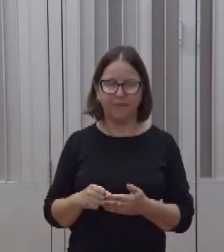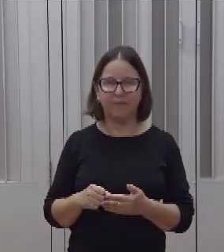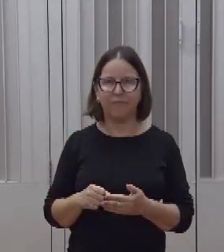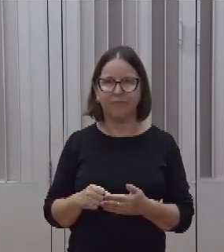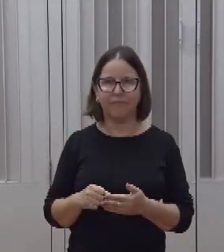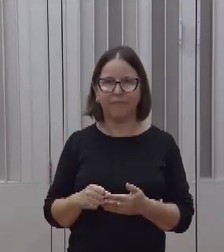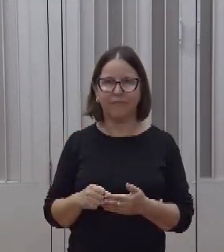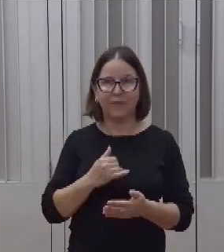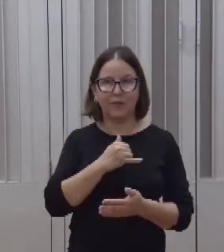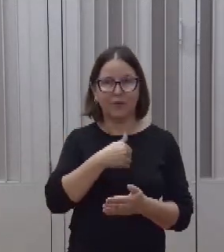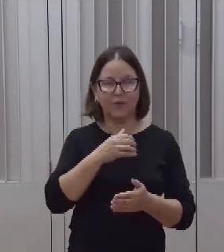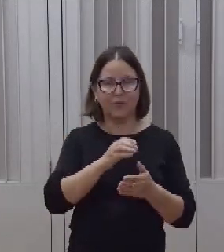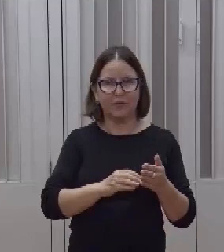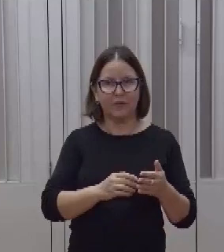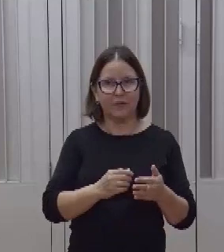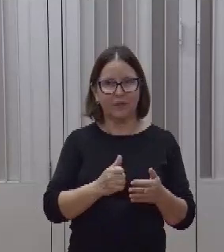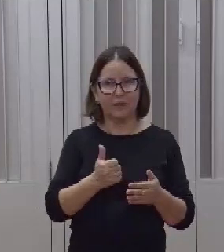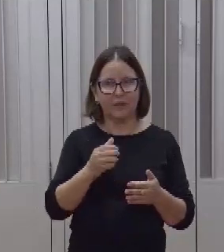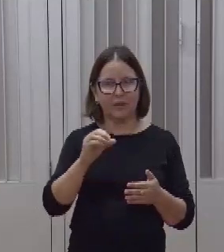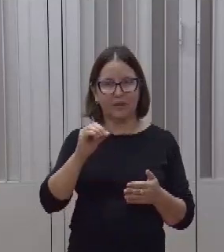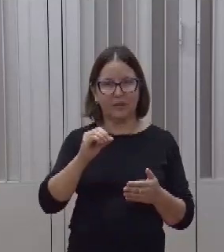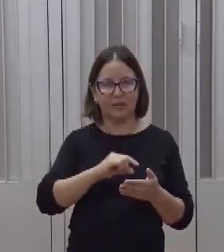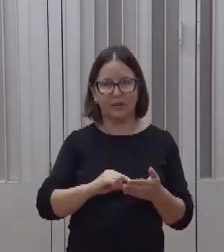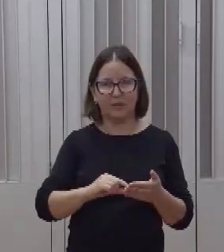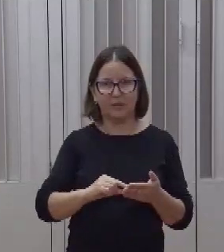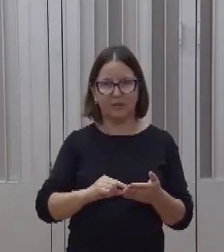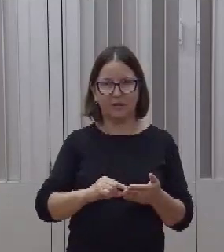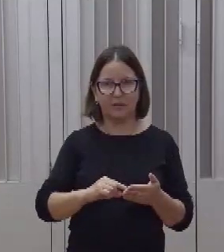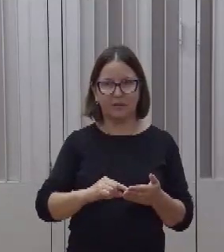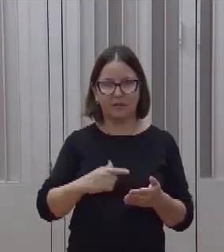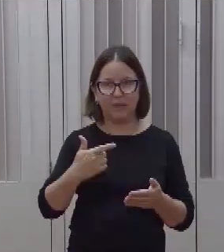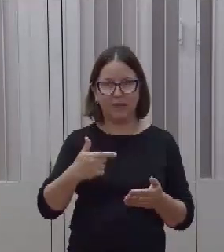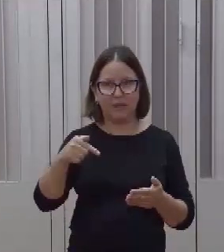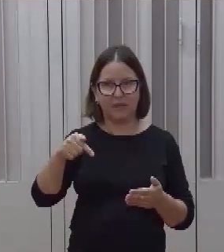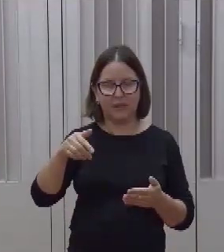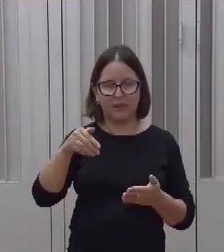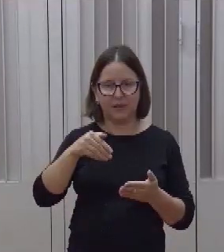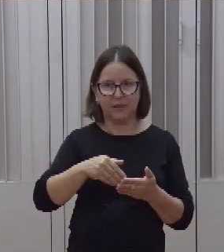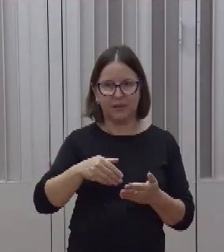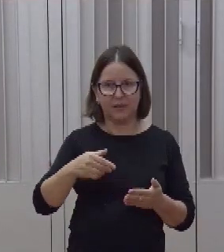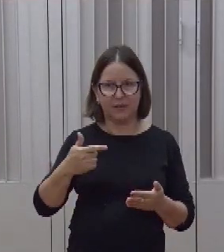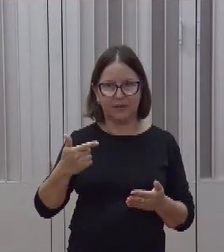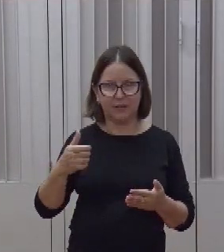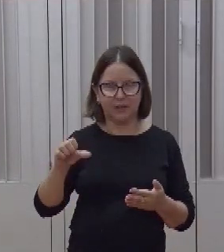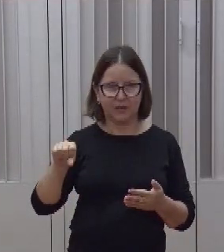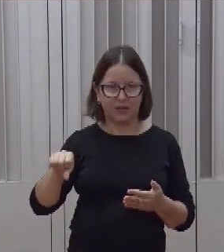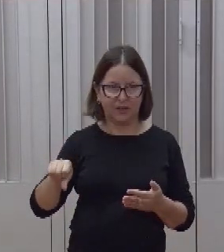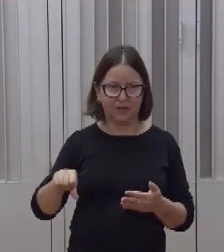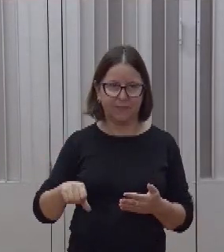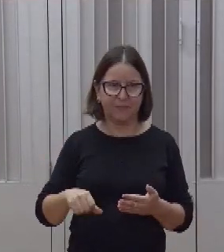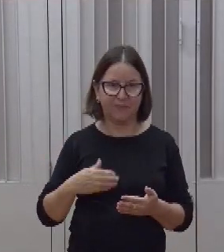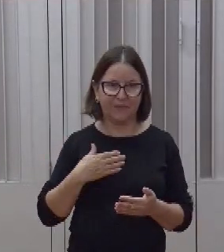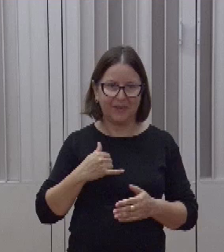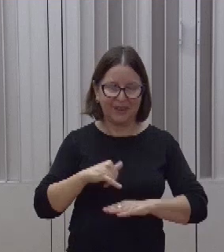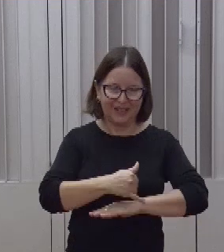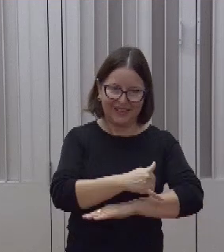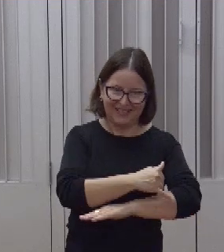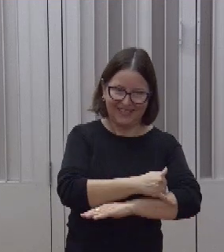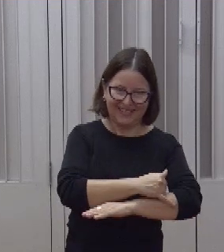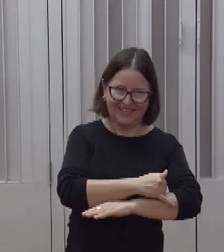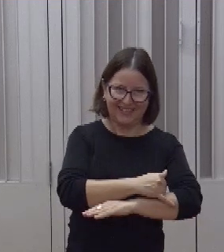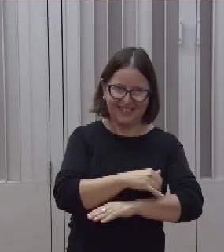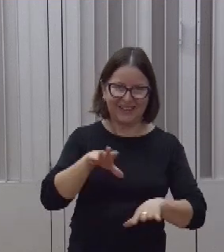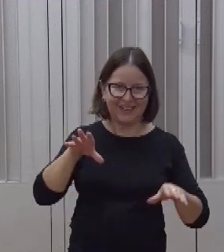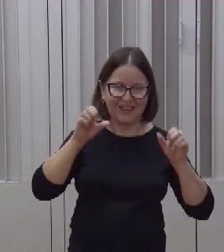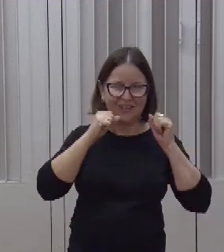10, 27 a 29. As minhas ovelhas ouvem a minha